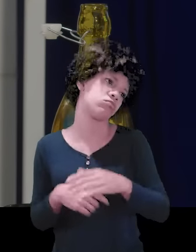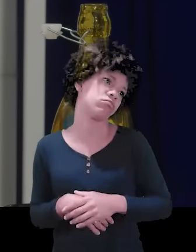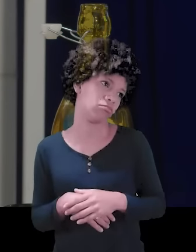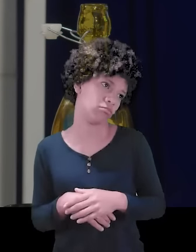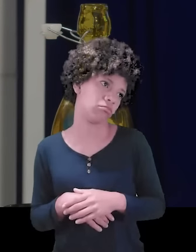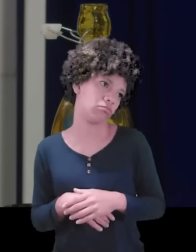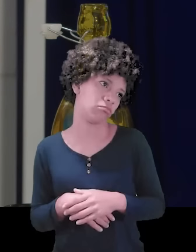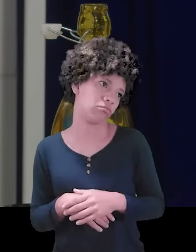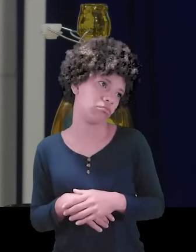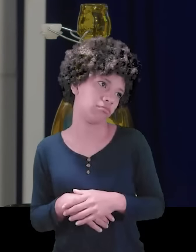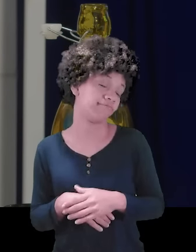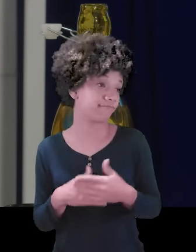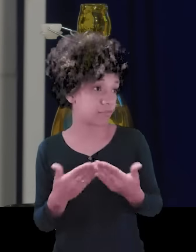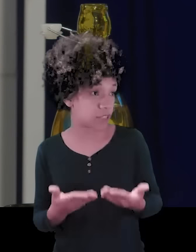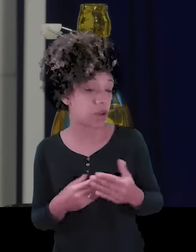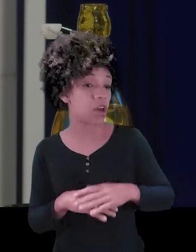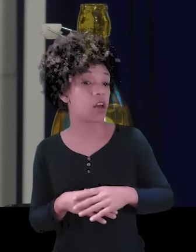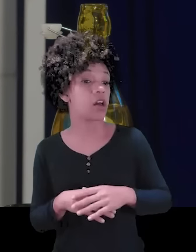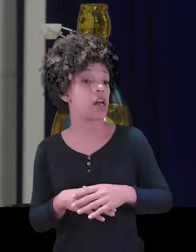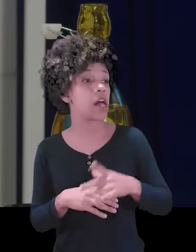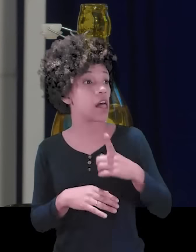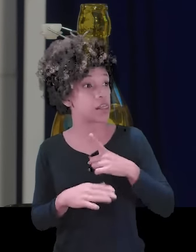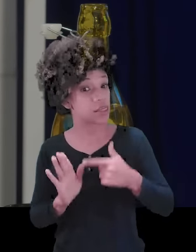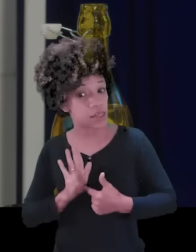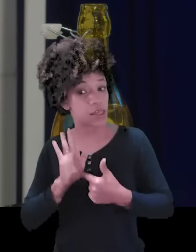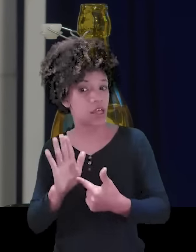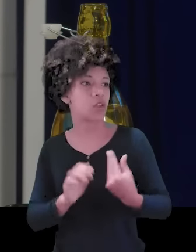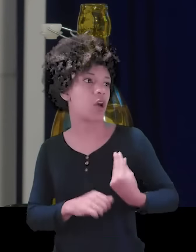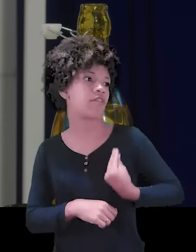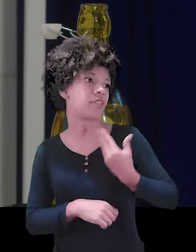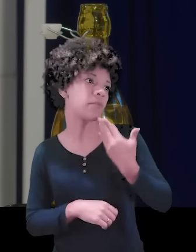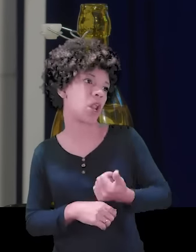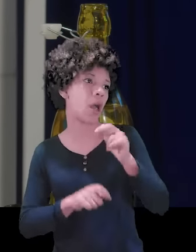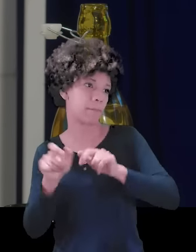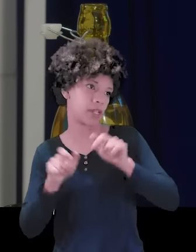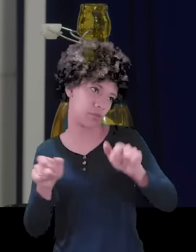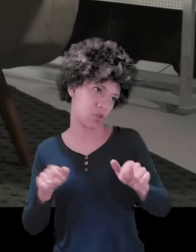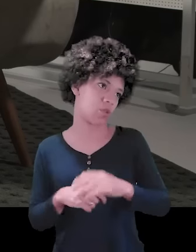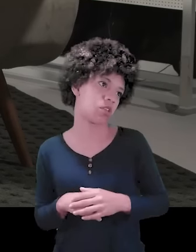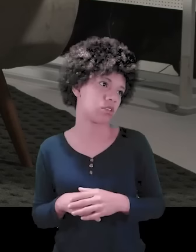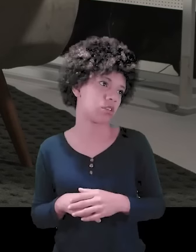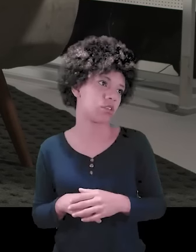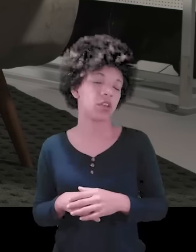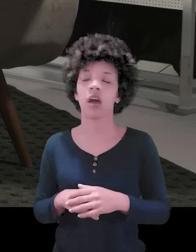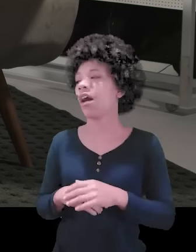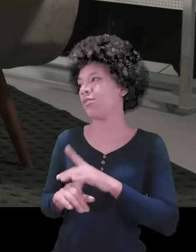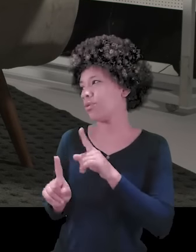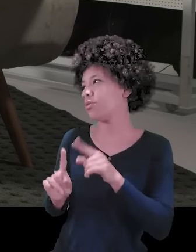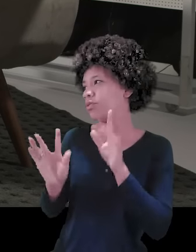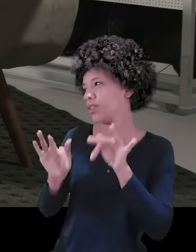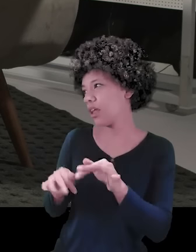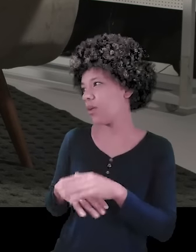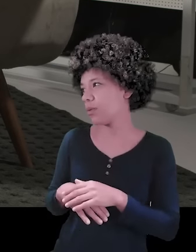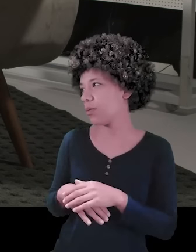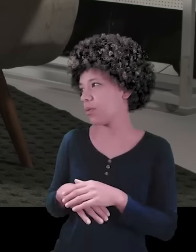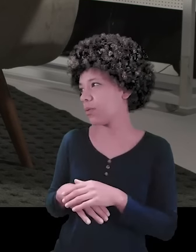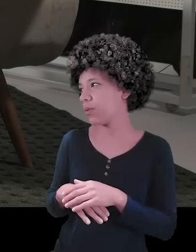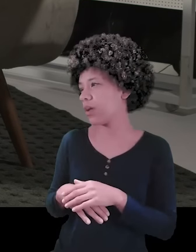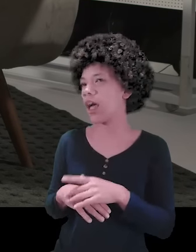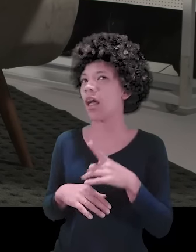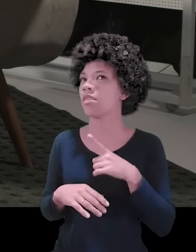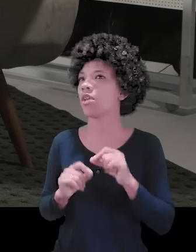é dando condições de vida melhores para as pessoas é no final melhorando A no final